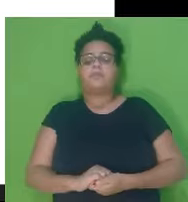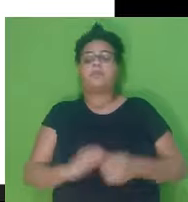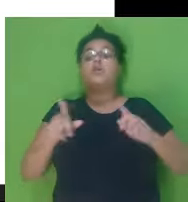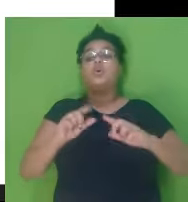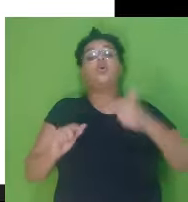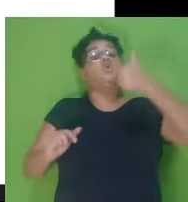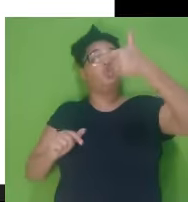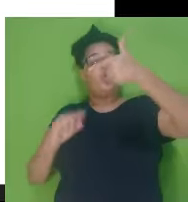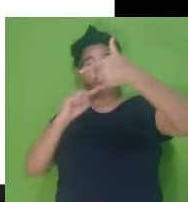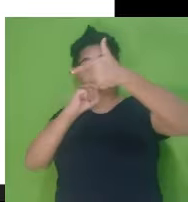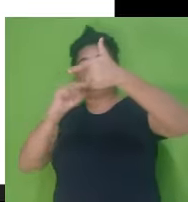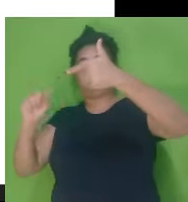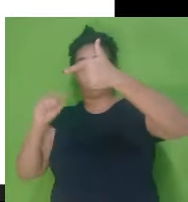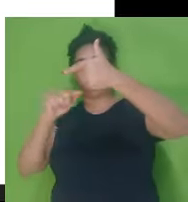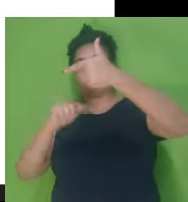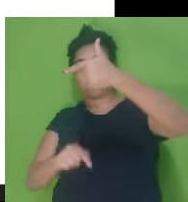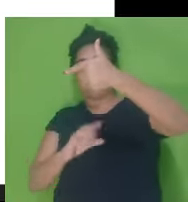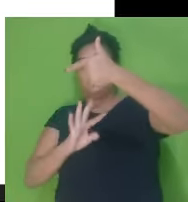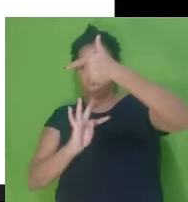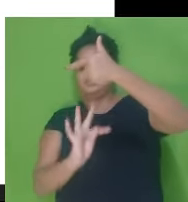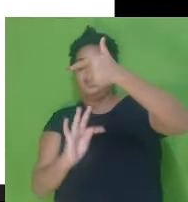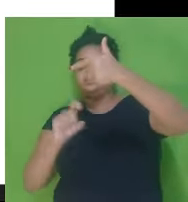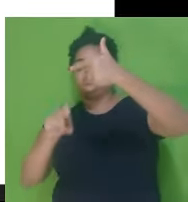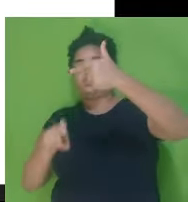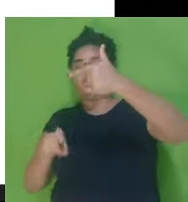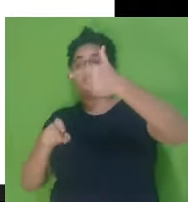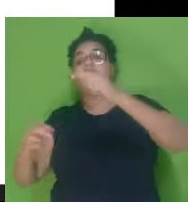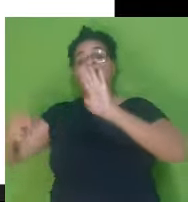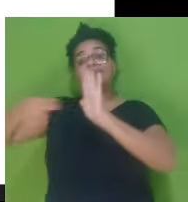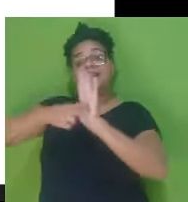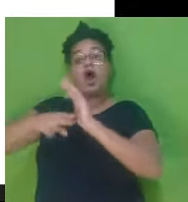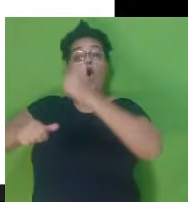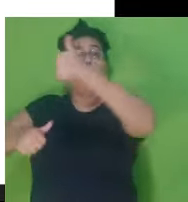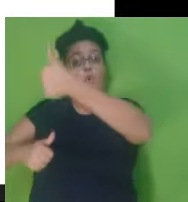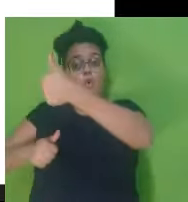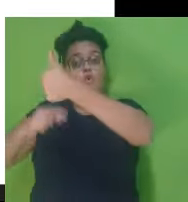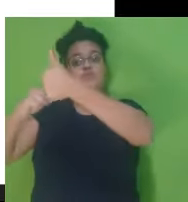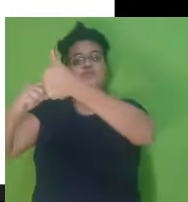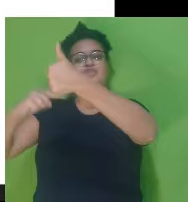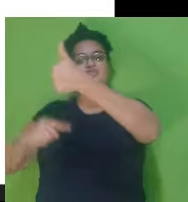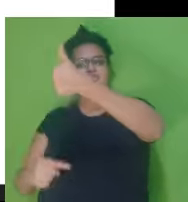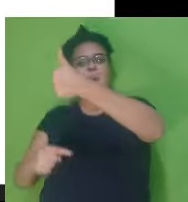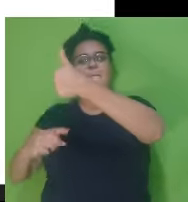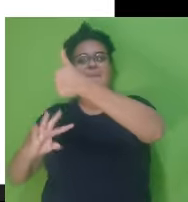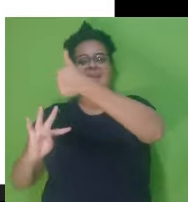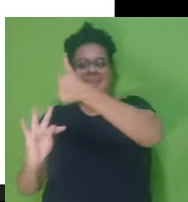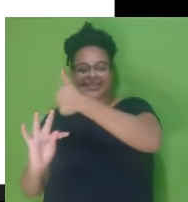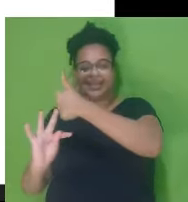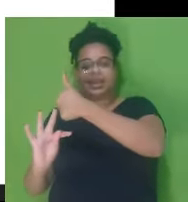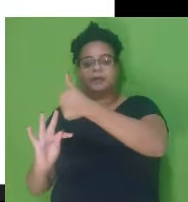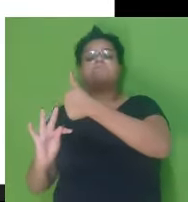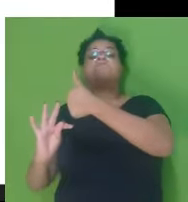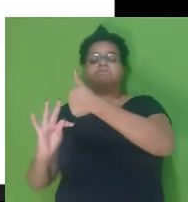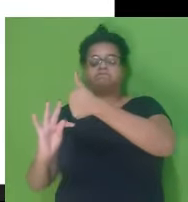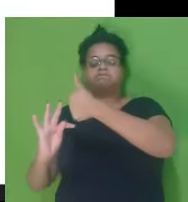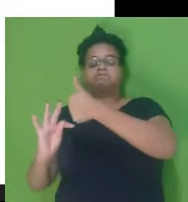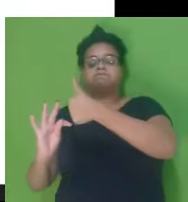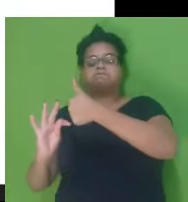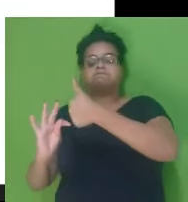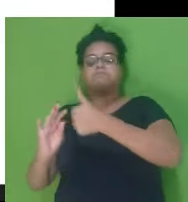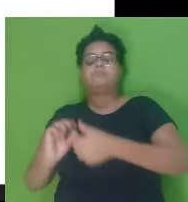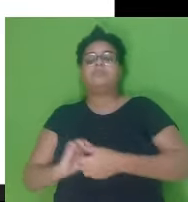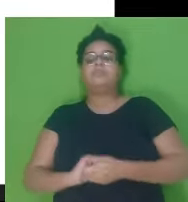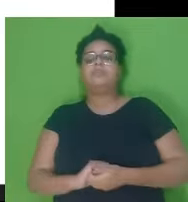vai cancelar o 2 e aí vai ficar exatamente 1 sobre t. Né? Então, vai ficar 1 mais 1 sobre